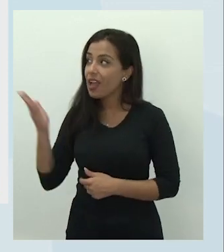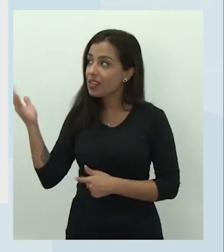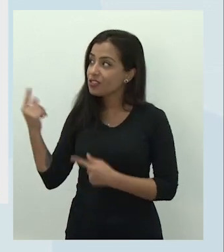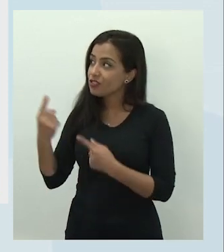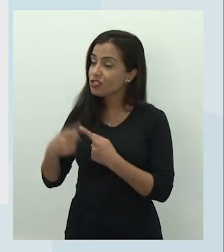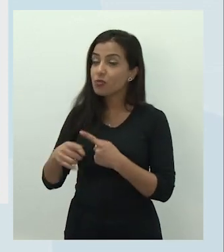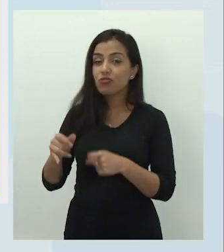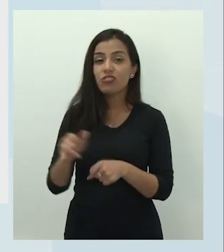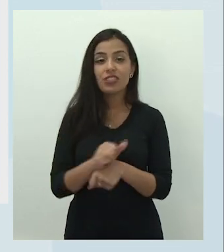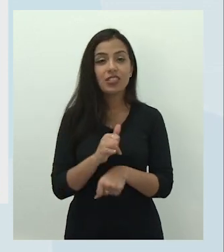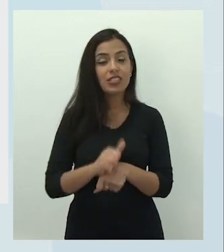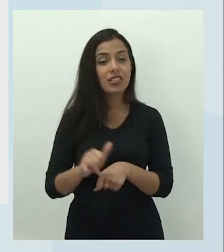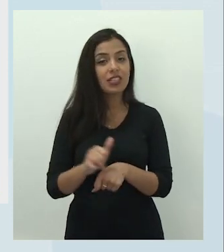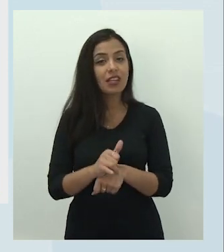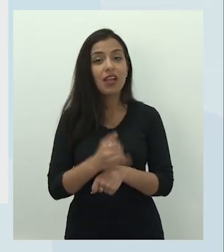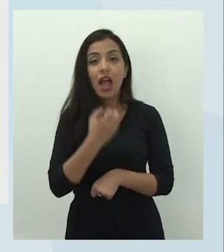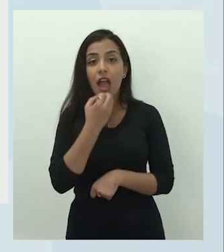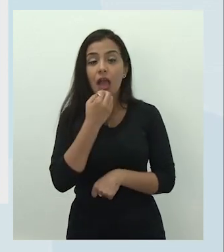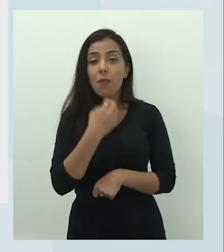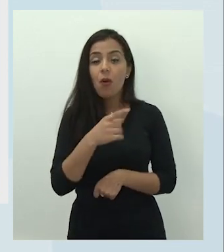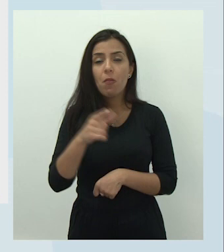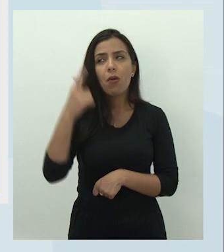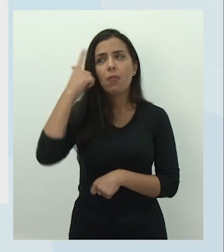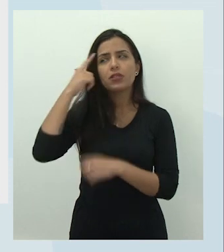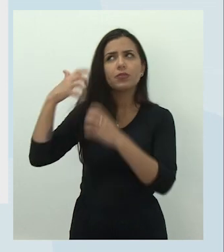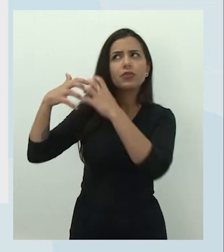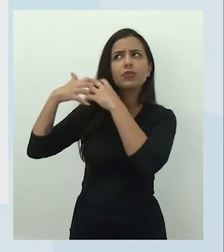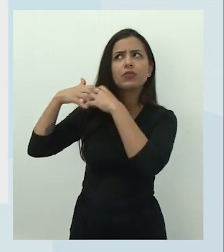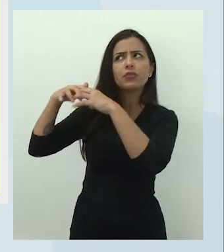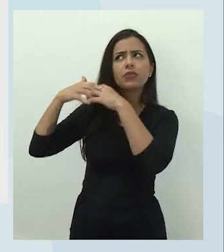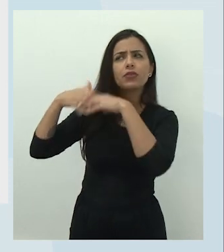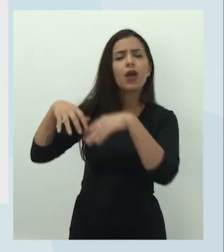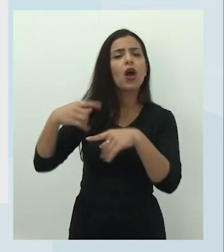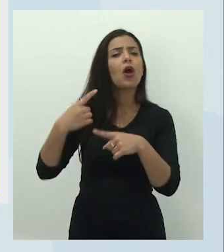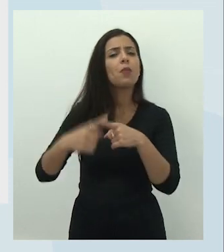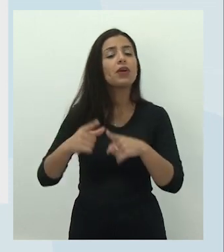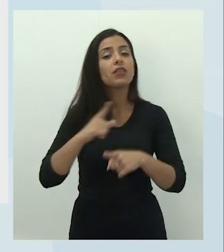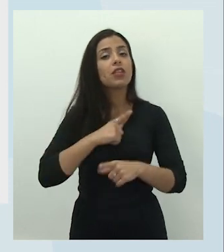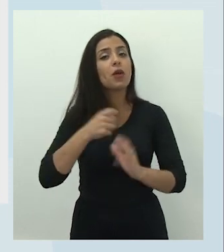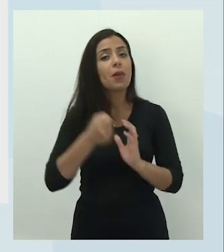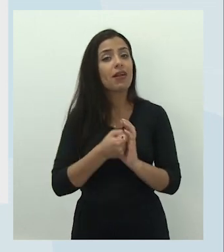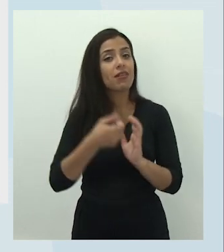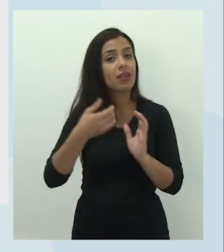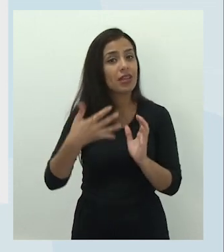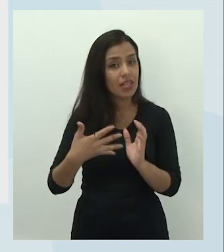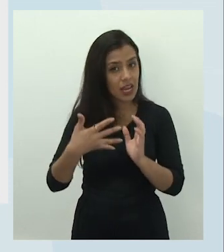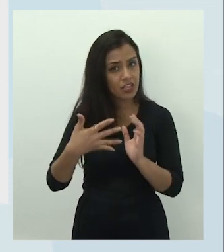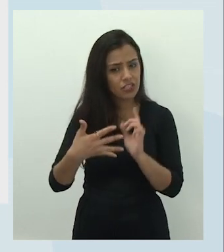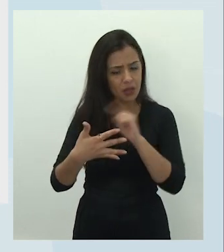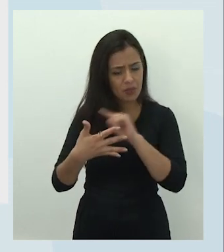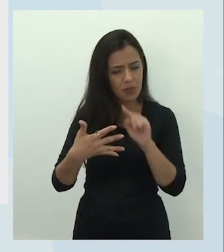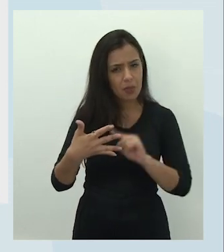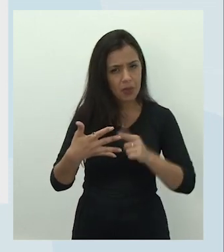desenvolvimento do pensamento algébrico, pois reforça uma das características apresentadas